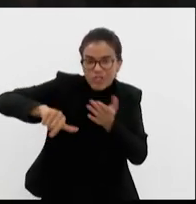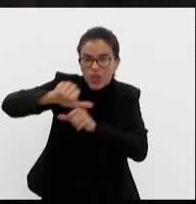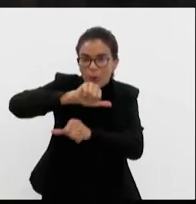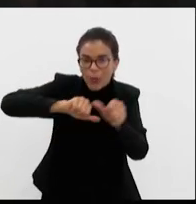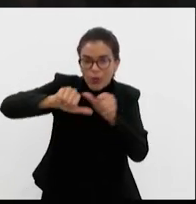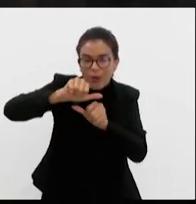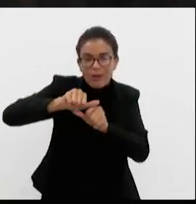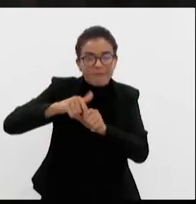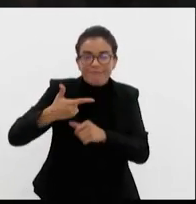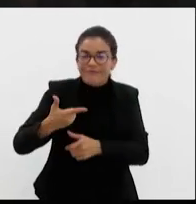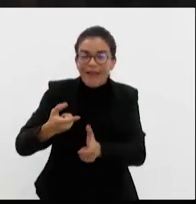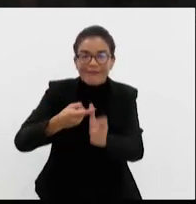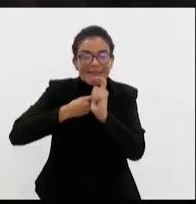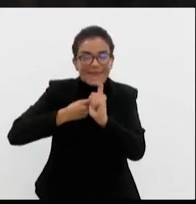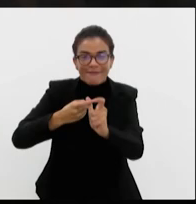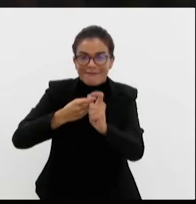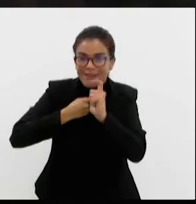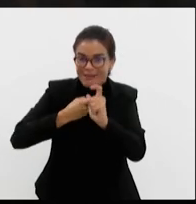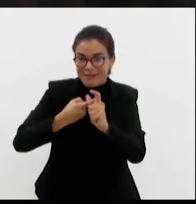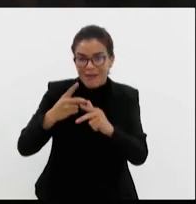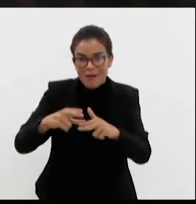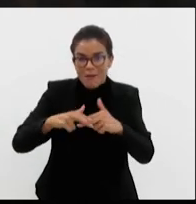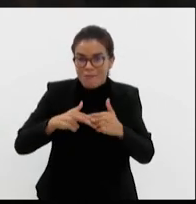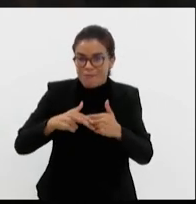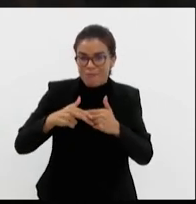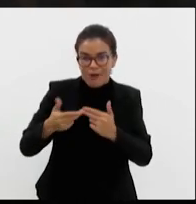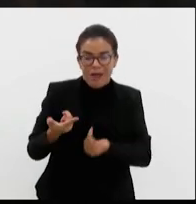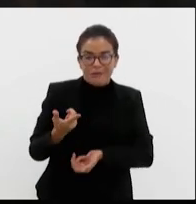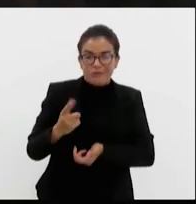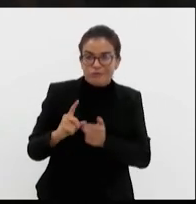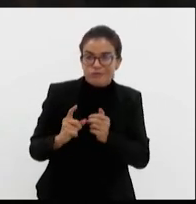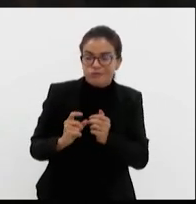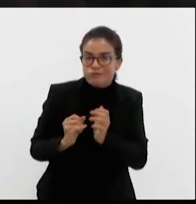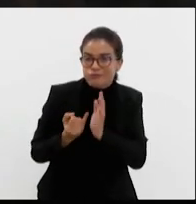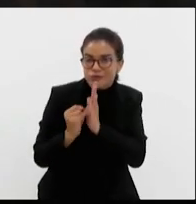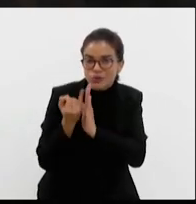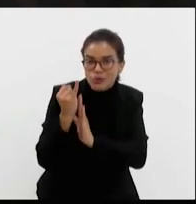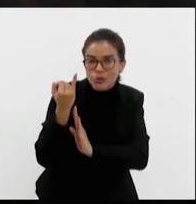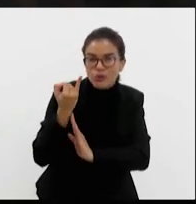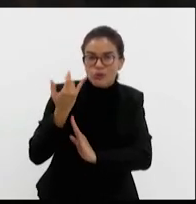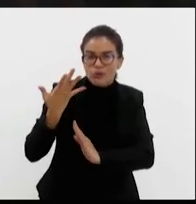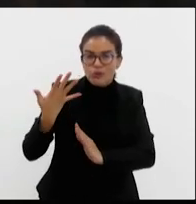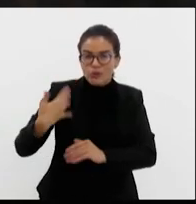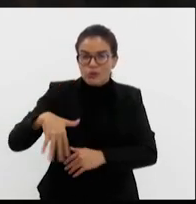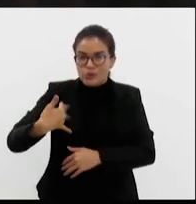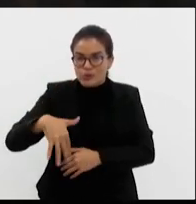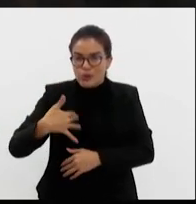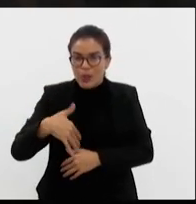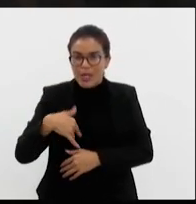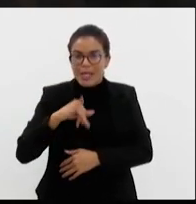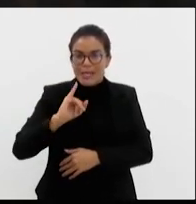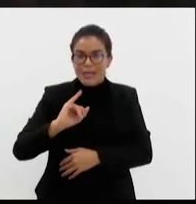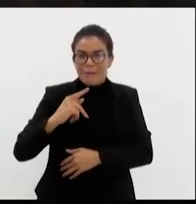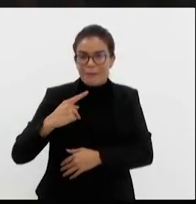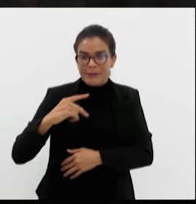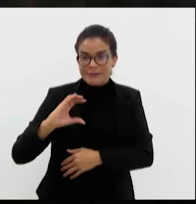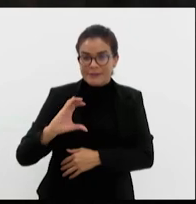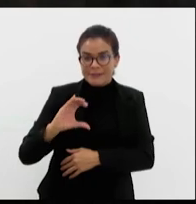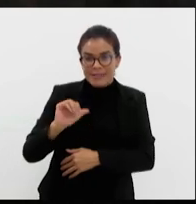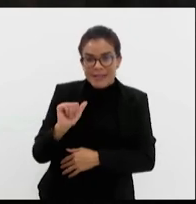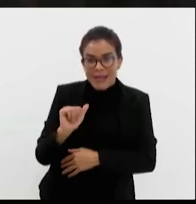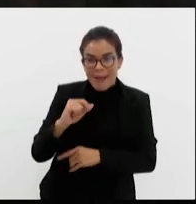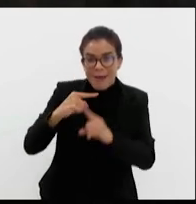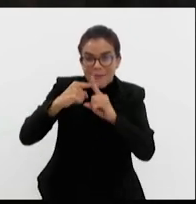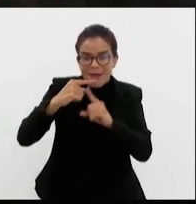emburacados. Porque com juros que a gente paga, IPCA mais 4, a gente não sai desse